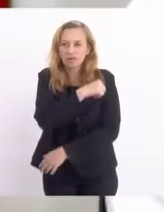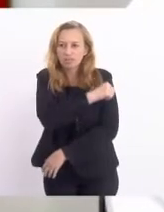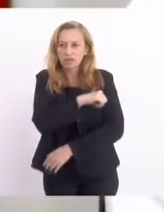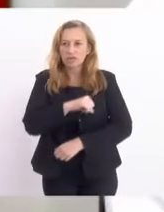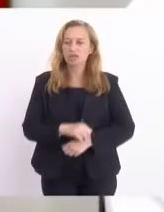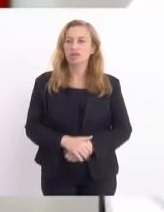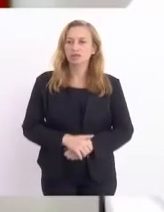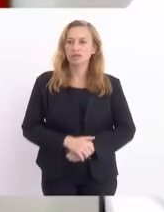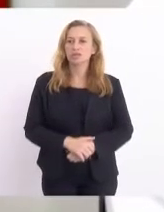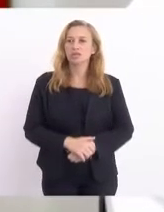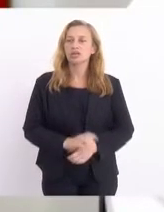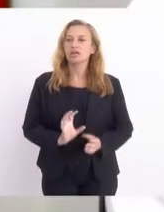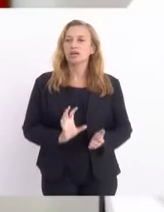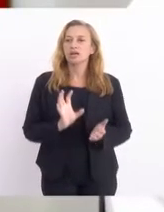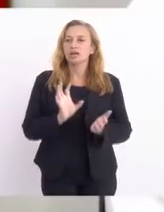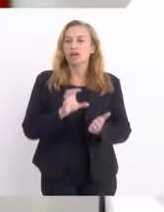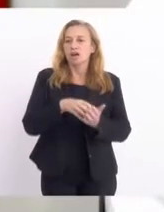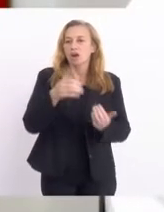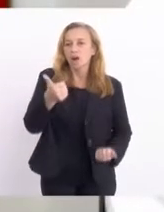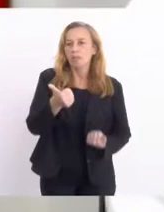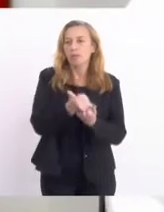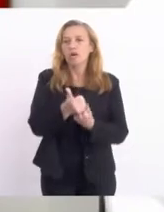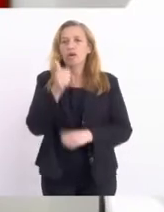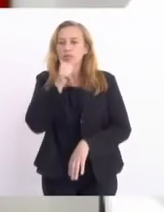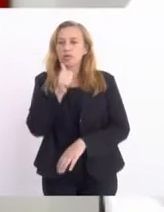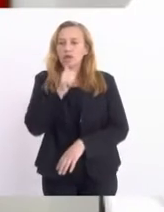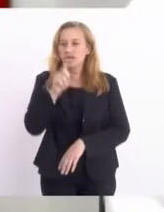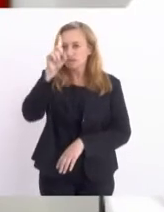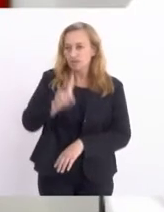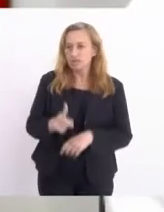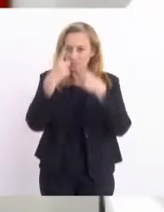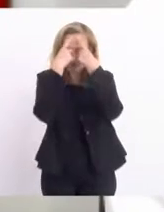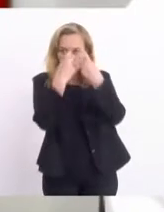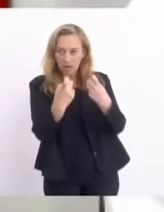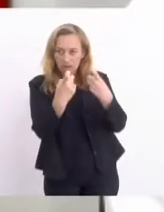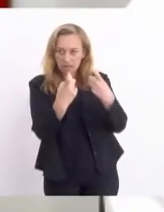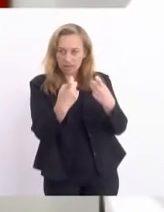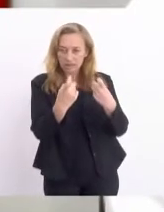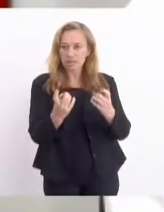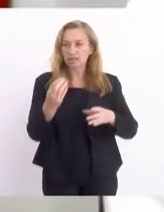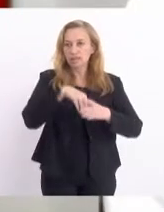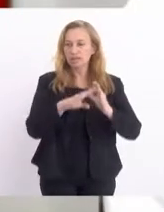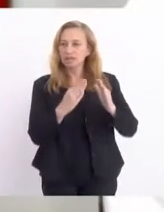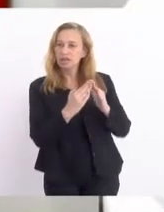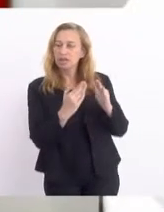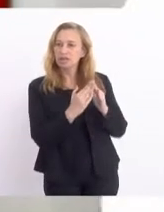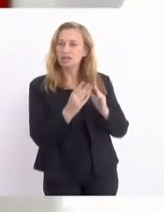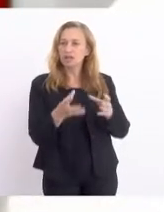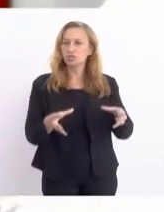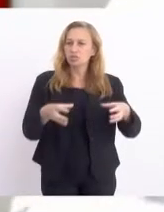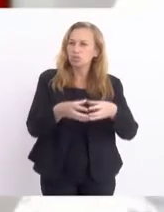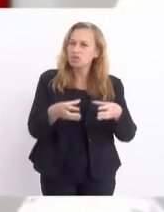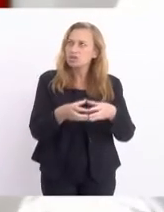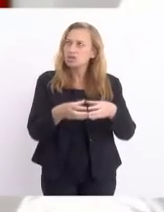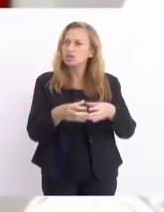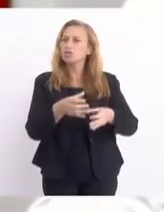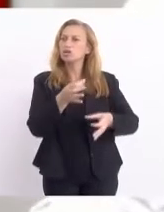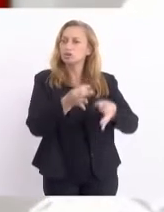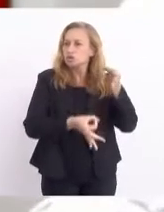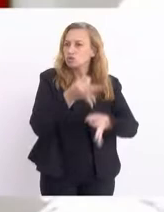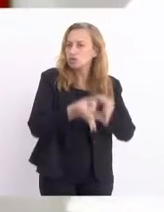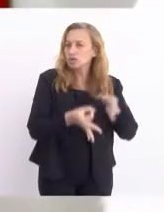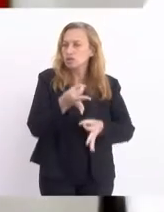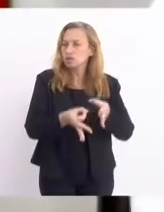que institui a rede estadual de apoio à mulher com deficiência vítima de violência doméstica. Pareceres das comissões de Constituição e Justiça